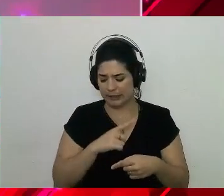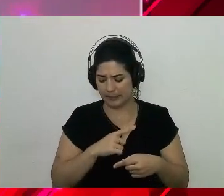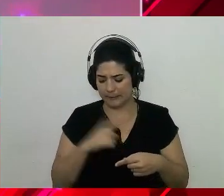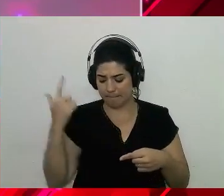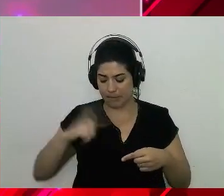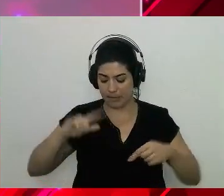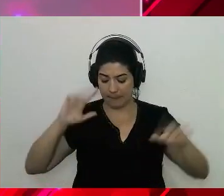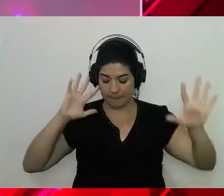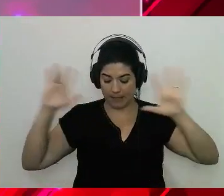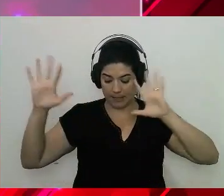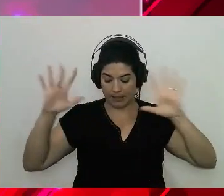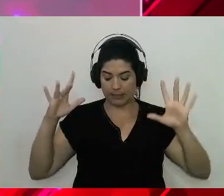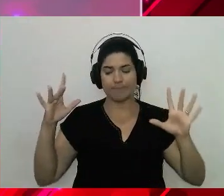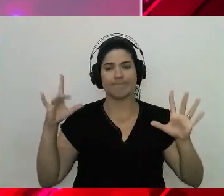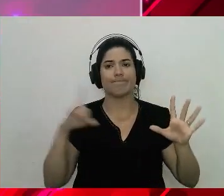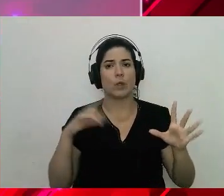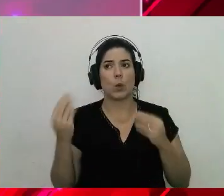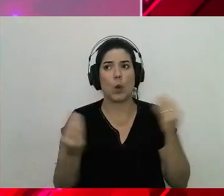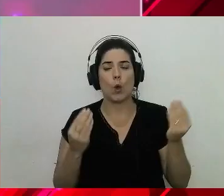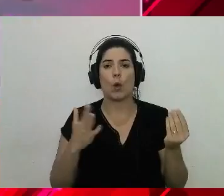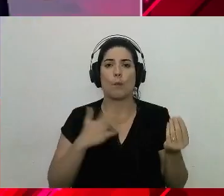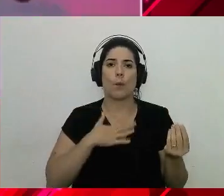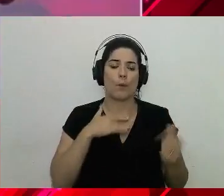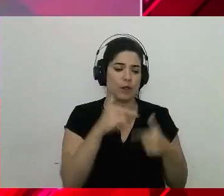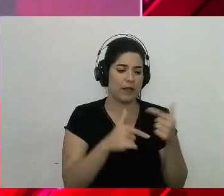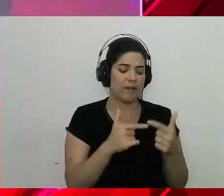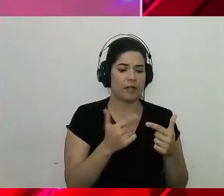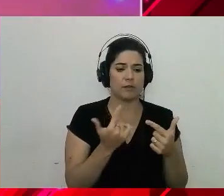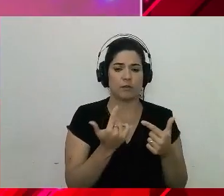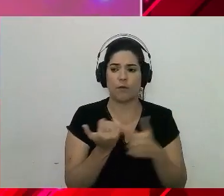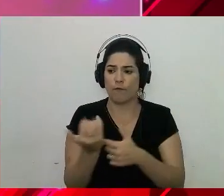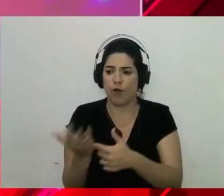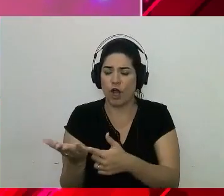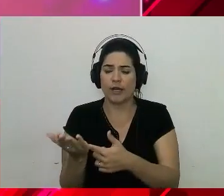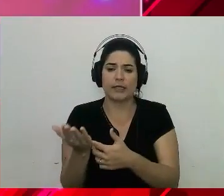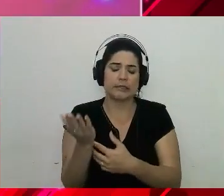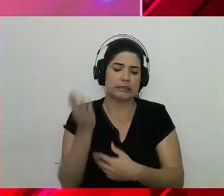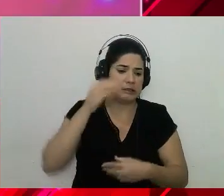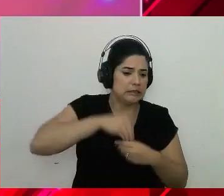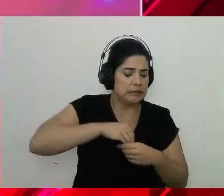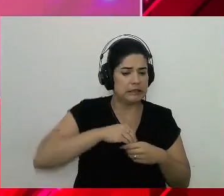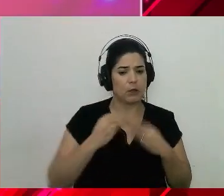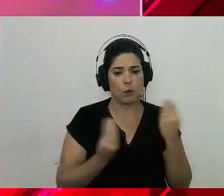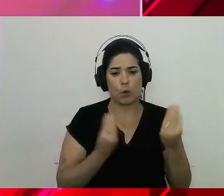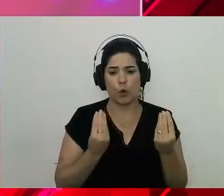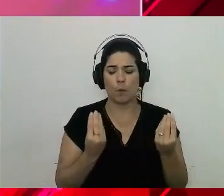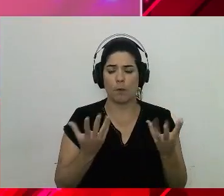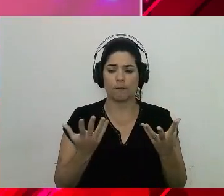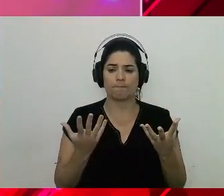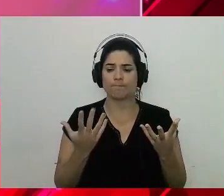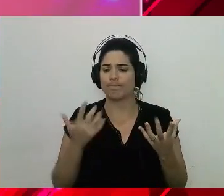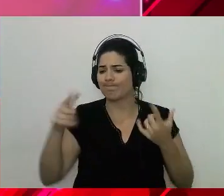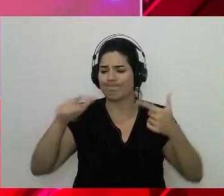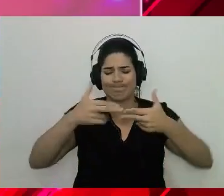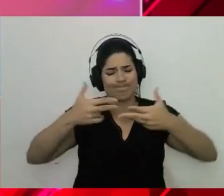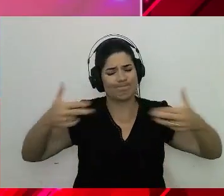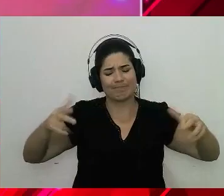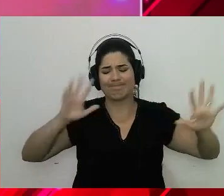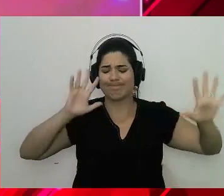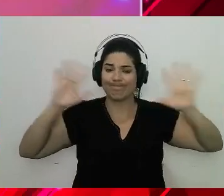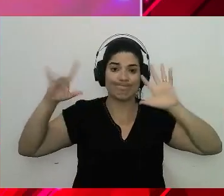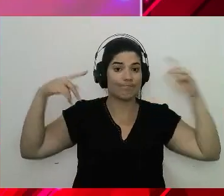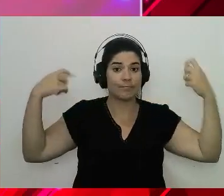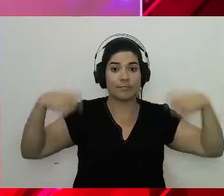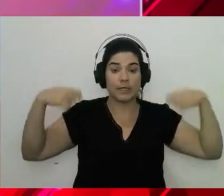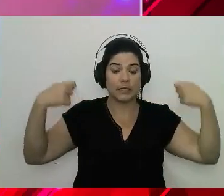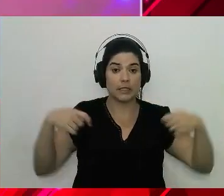que eu estou com o meu banco, como que eu estou com meus serviços externos, como eu estou em outras situações. Tá? Como vocês estão